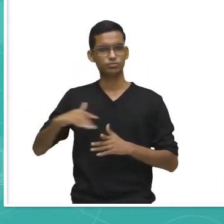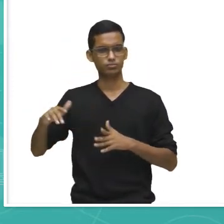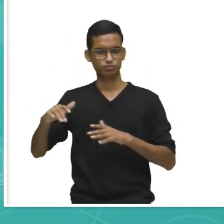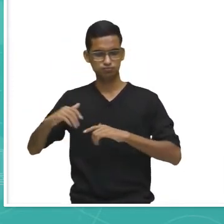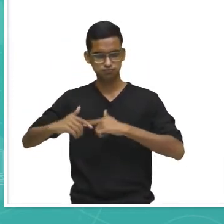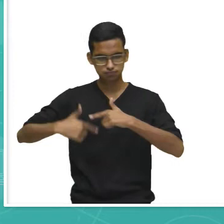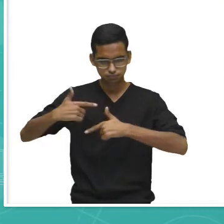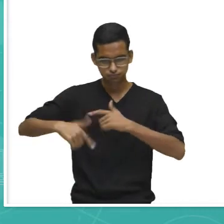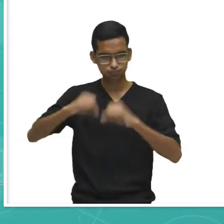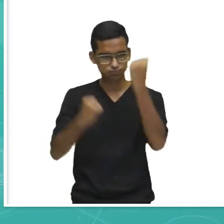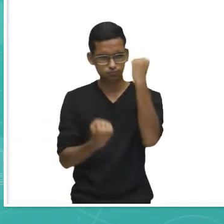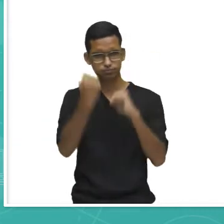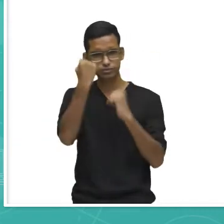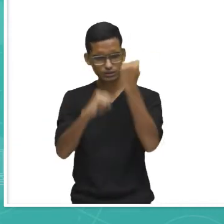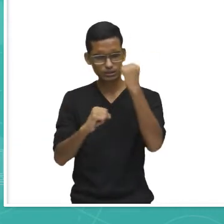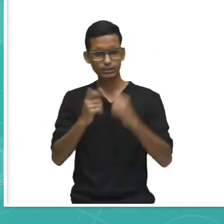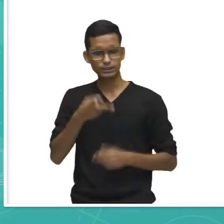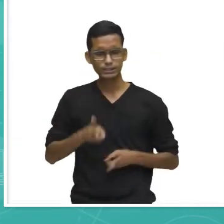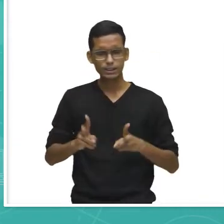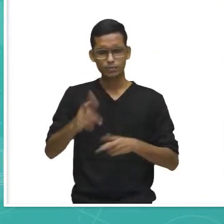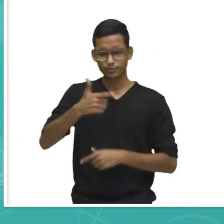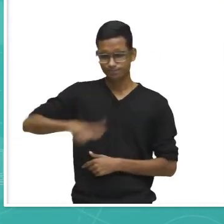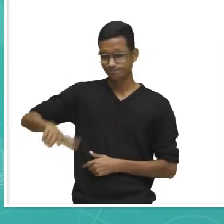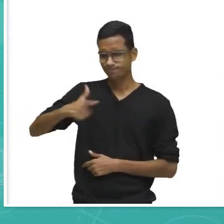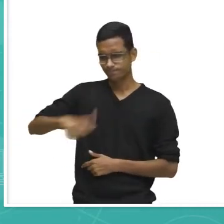movimento repetitivo, e também os